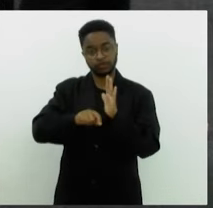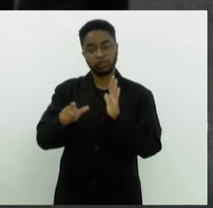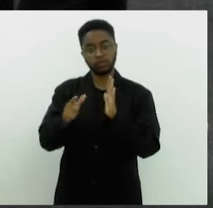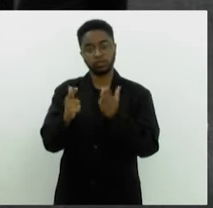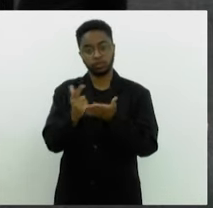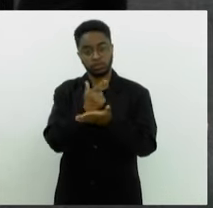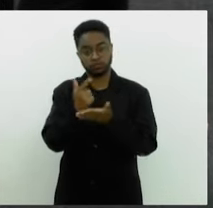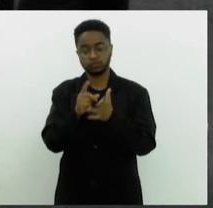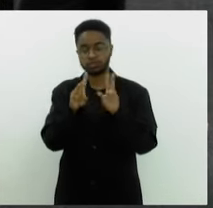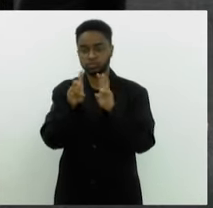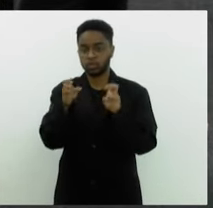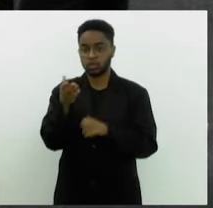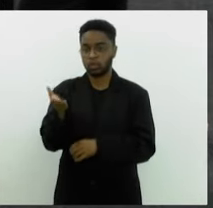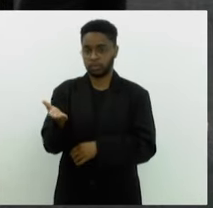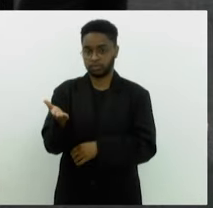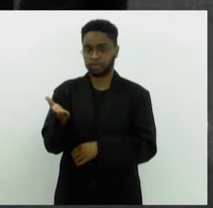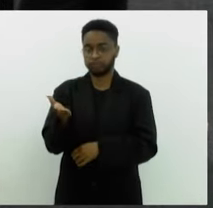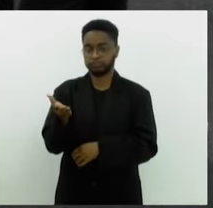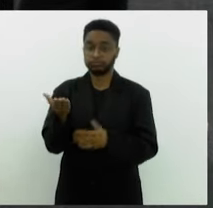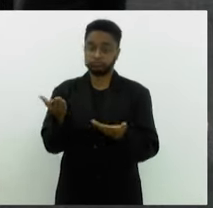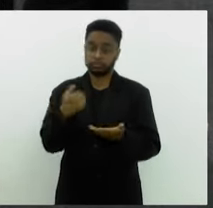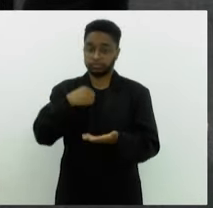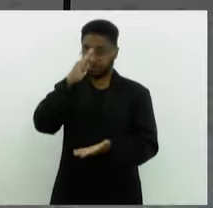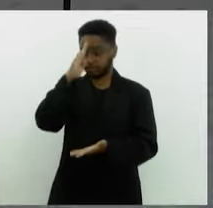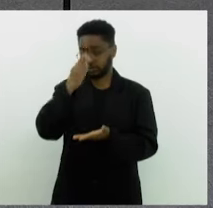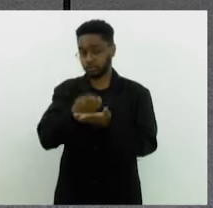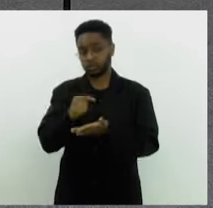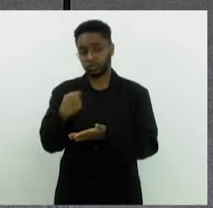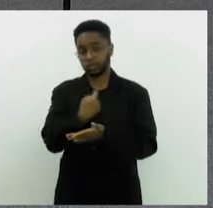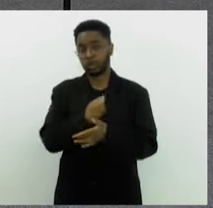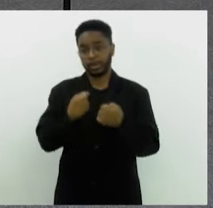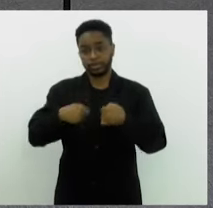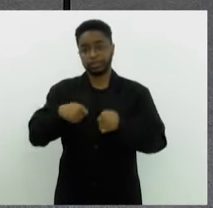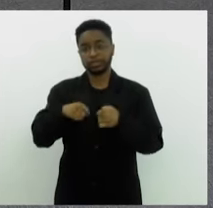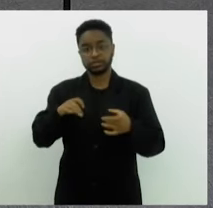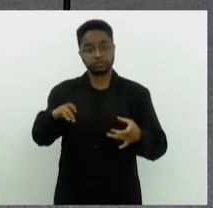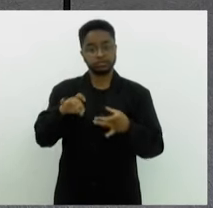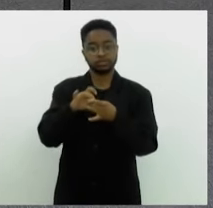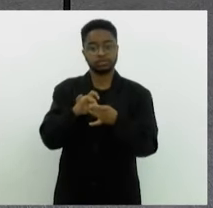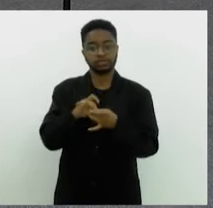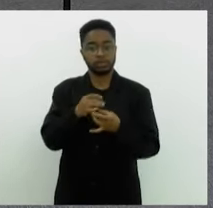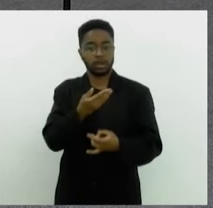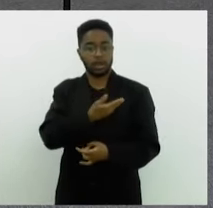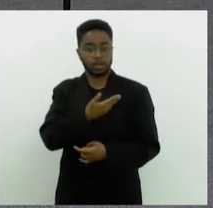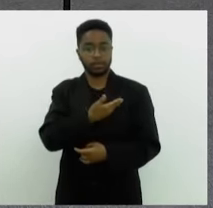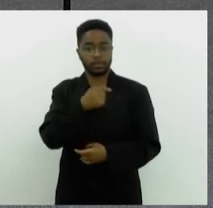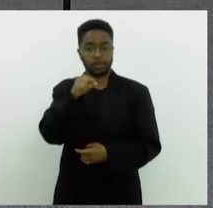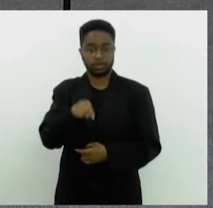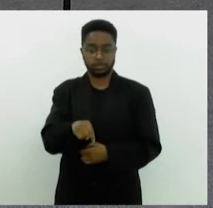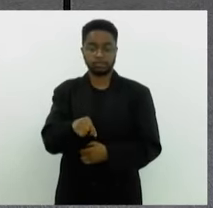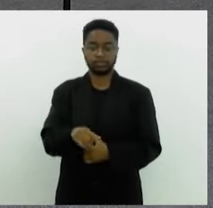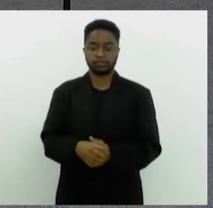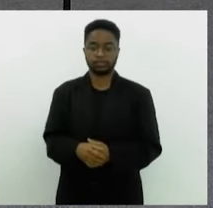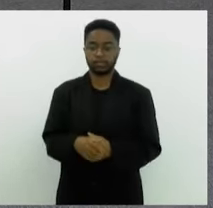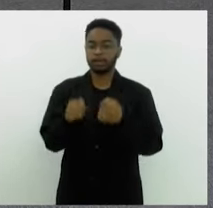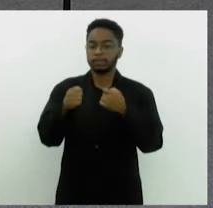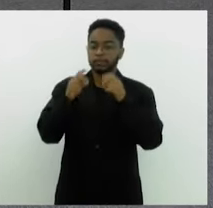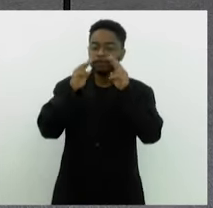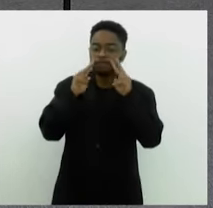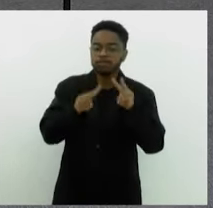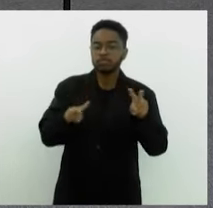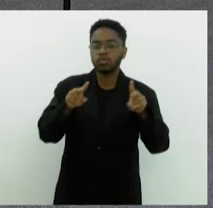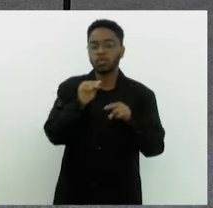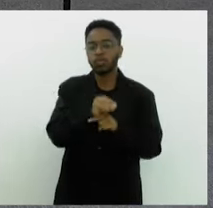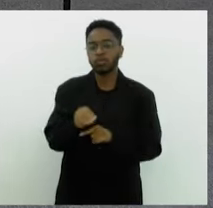do cuidado. Eu acho que a gente deve incutir isso nos nossos companheiros e companheiras do Parlamento. Um olhar de cuidado com